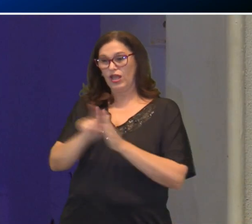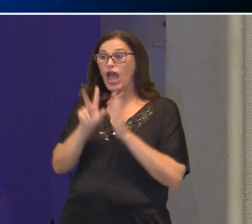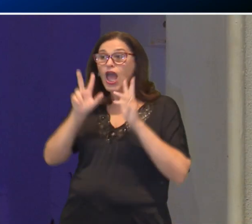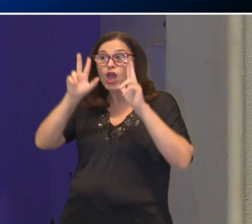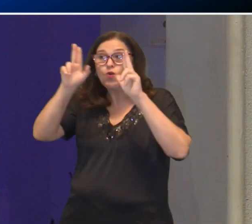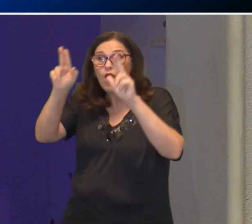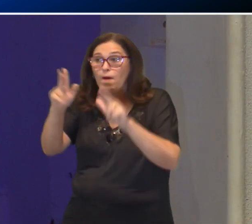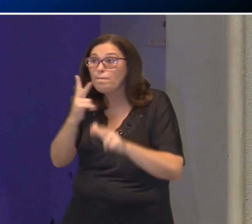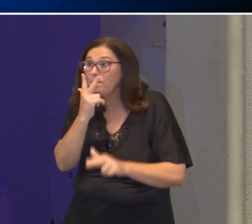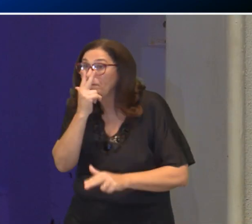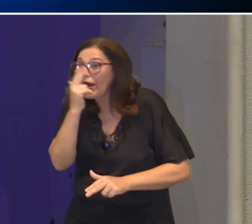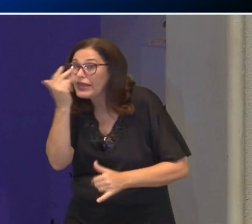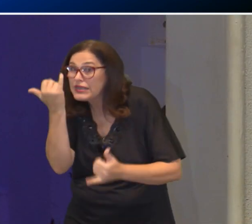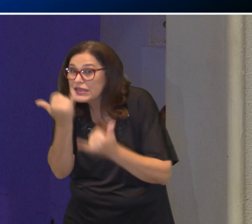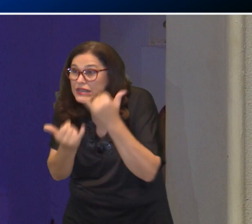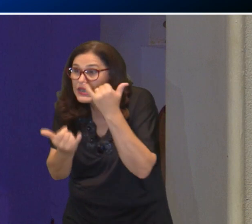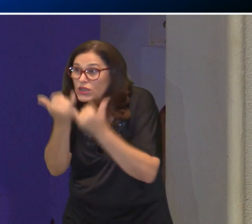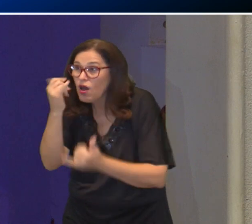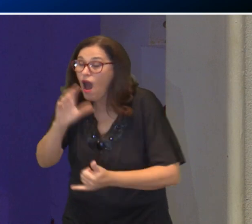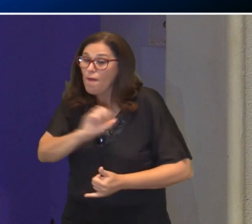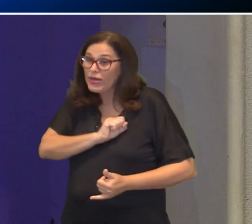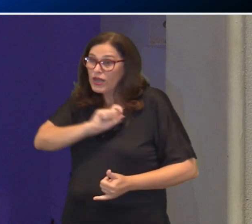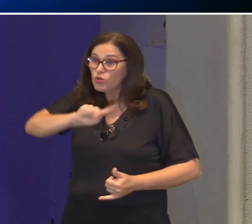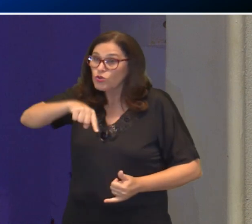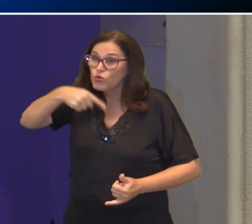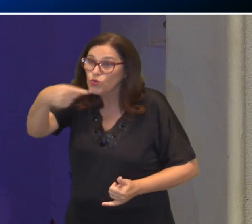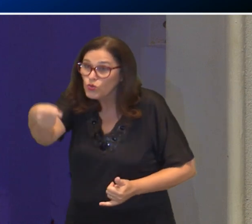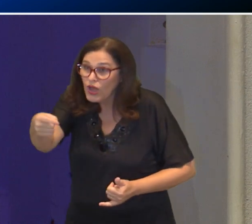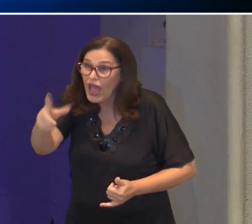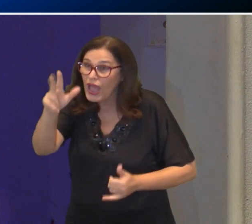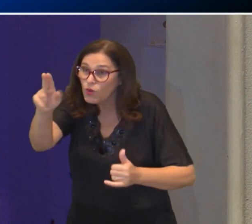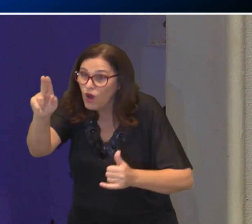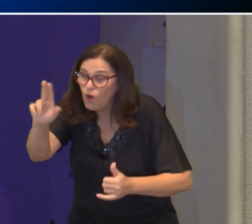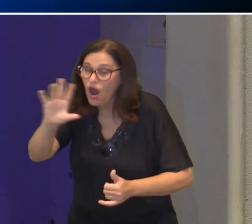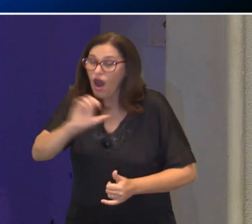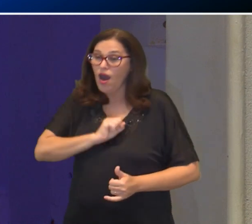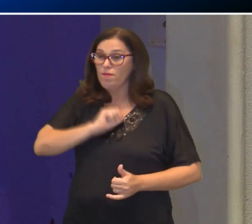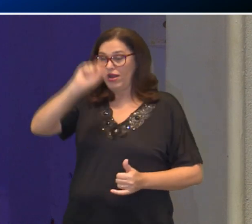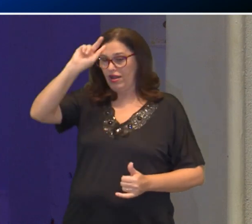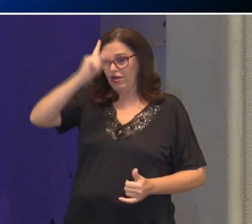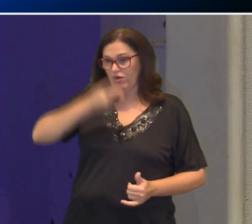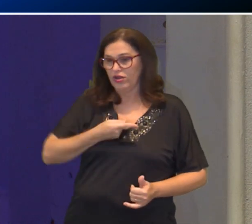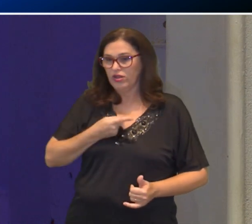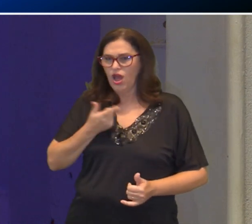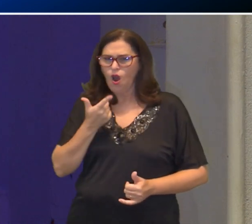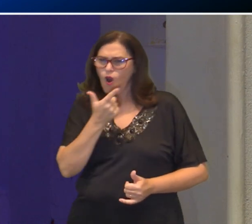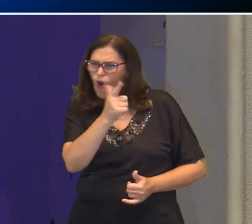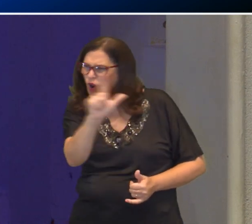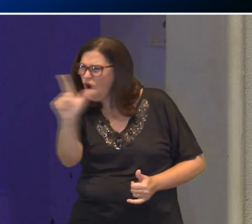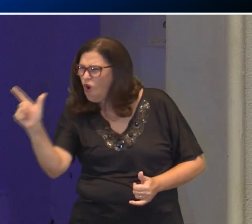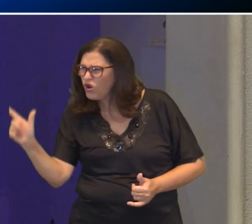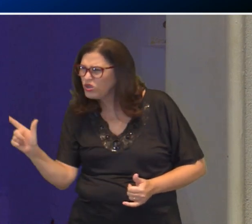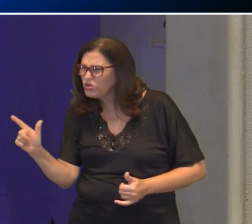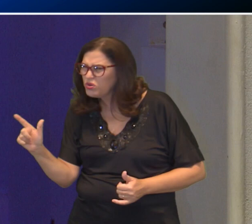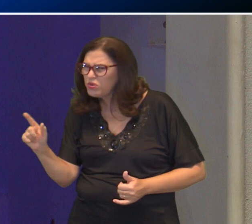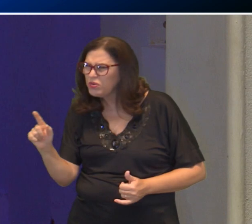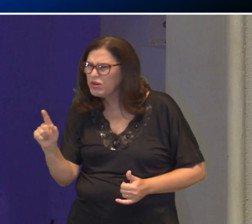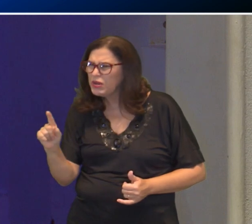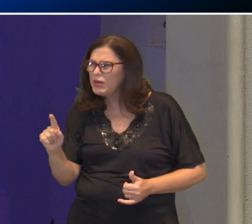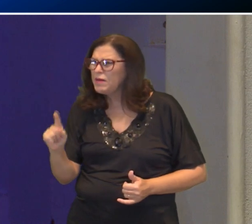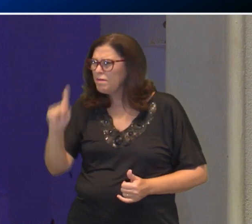a este, é: amarás o teu próximo como a ti mesmo. Não há outro mandamento maior do que